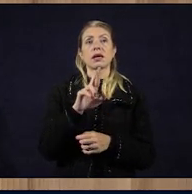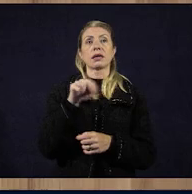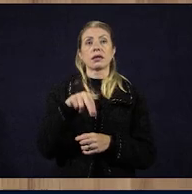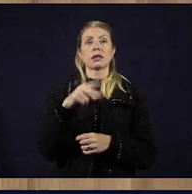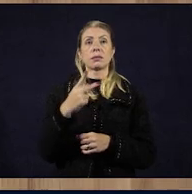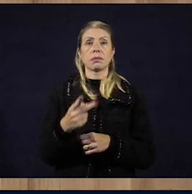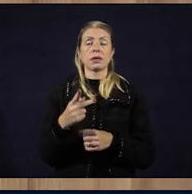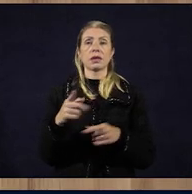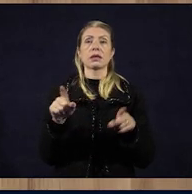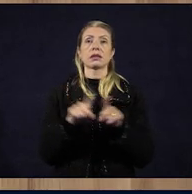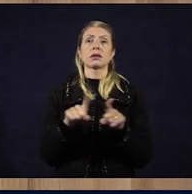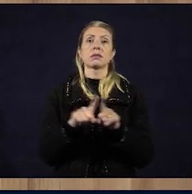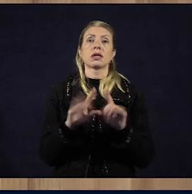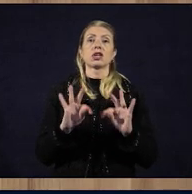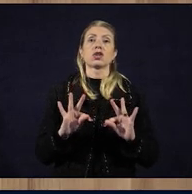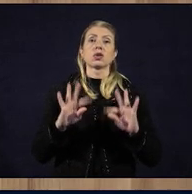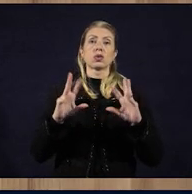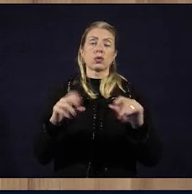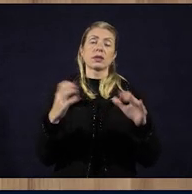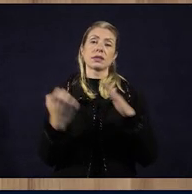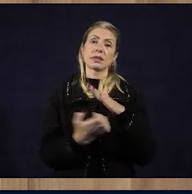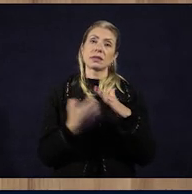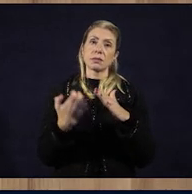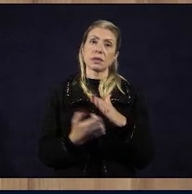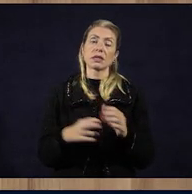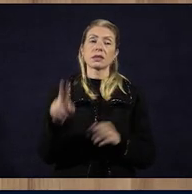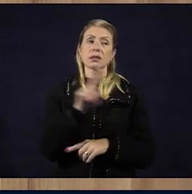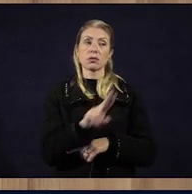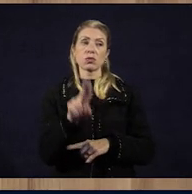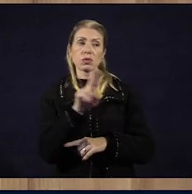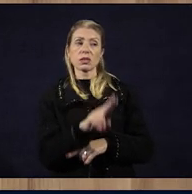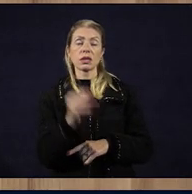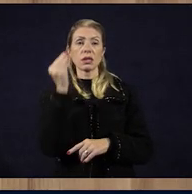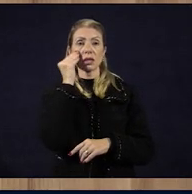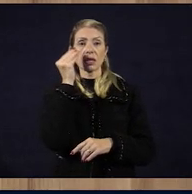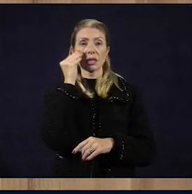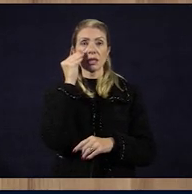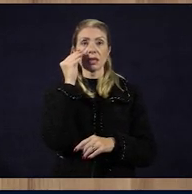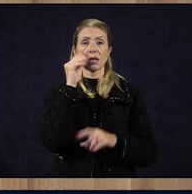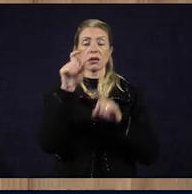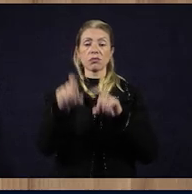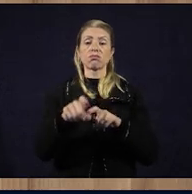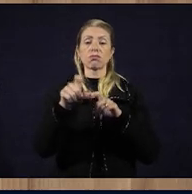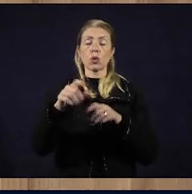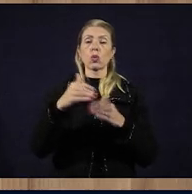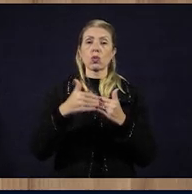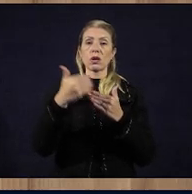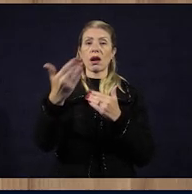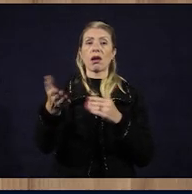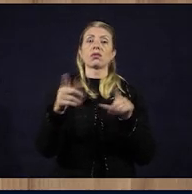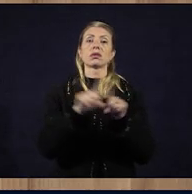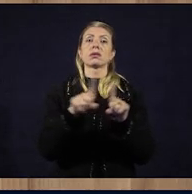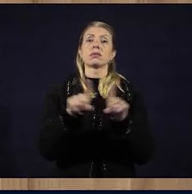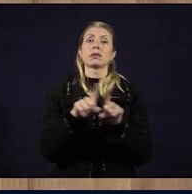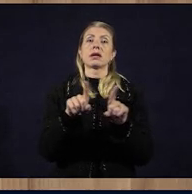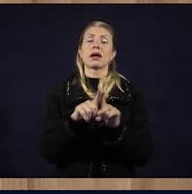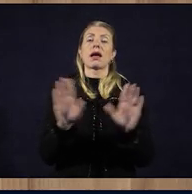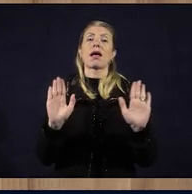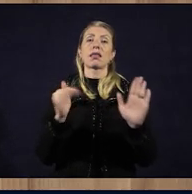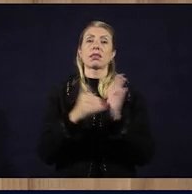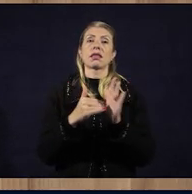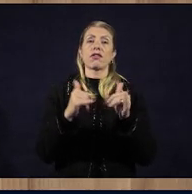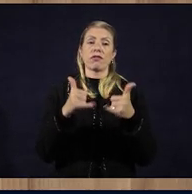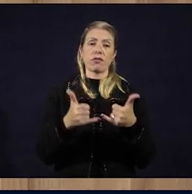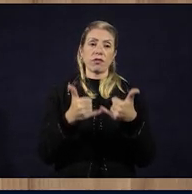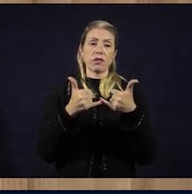as empresas de satélites todas estão ajudando para chegar nas comunidades rurais até que chega a fibra ótica quando a fibra ótica chegar a gente